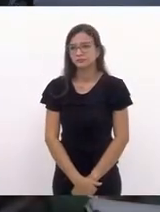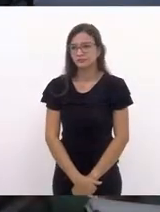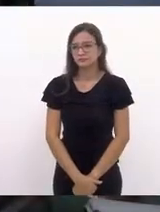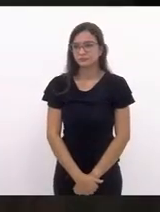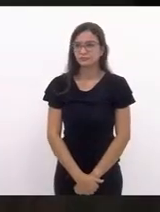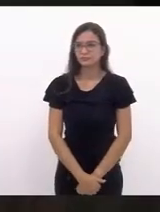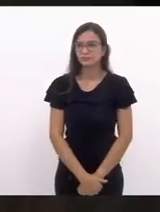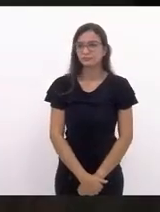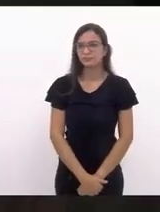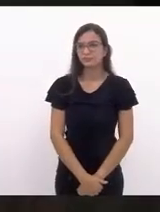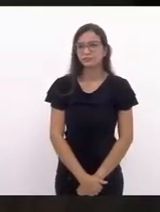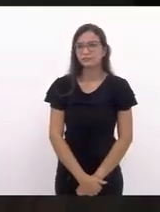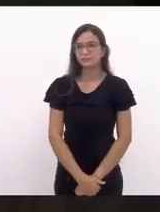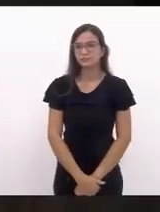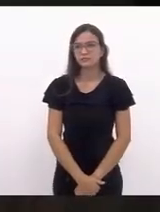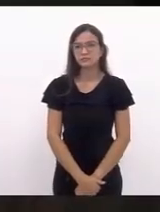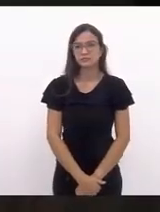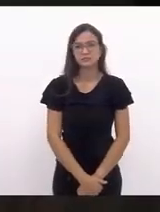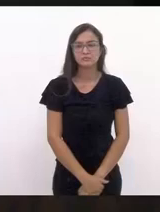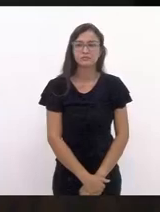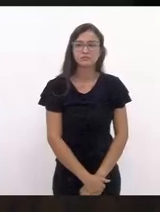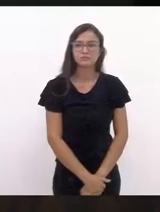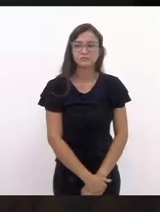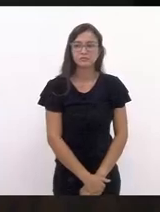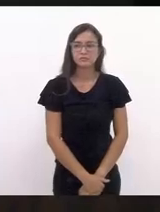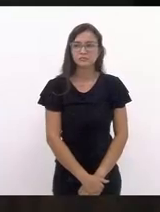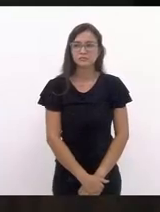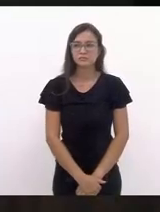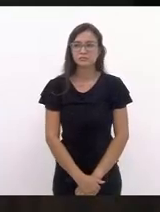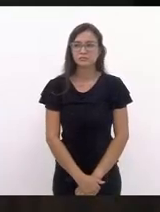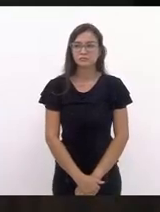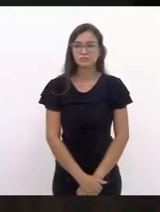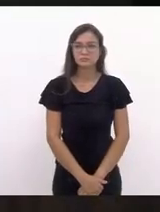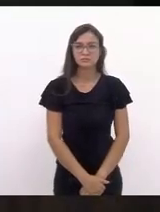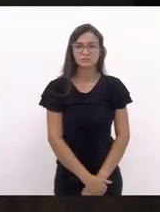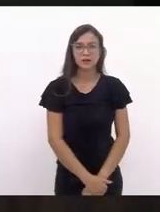deputado quanto seguida Anderson